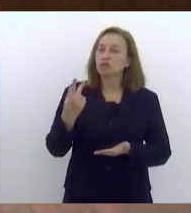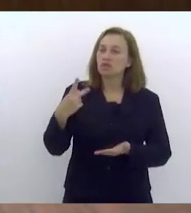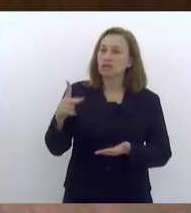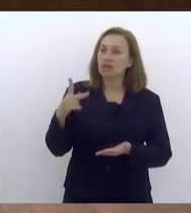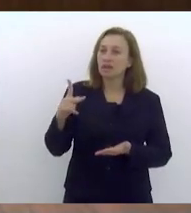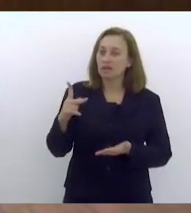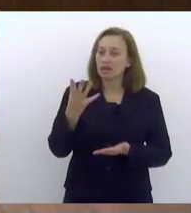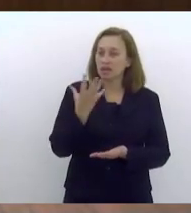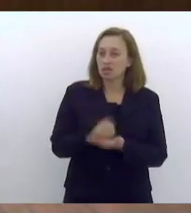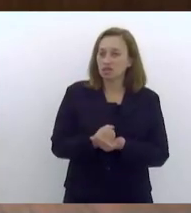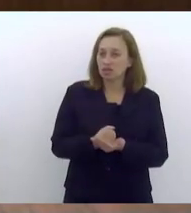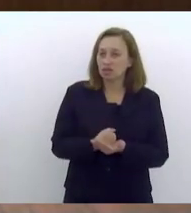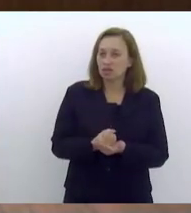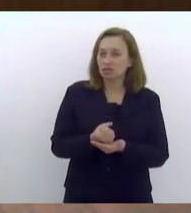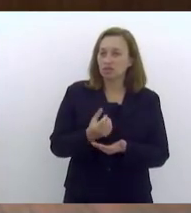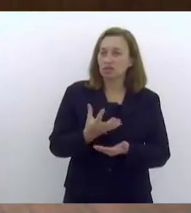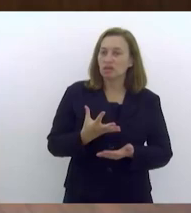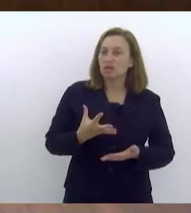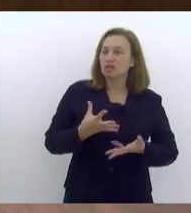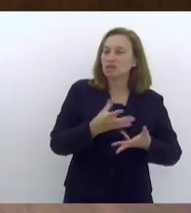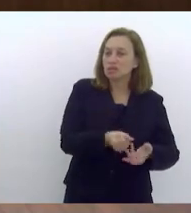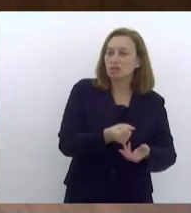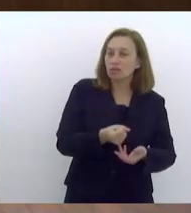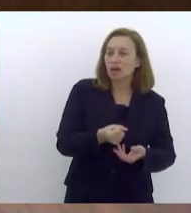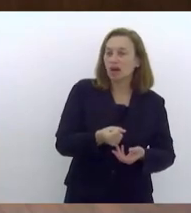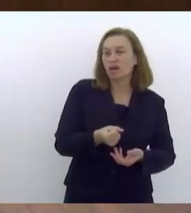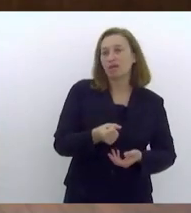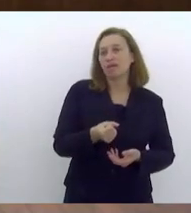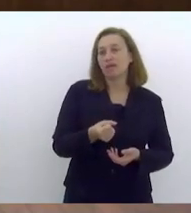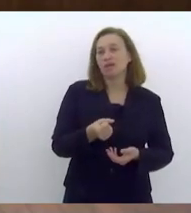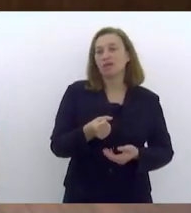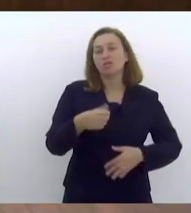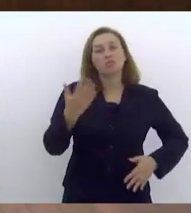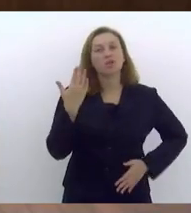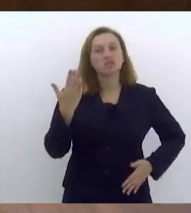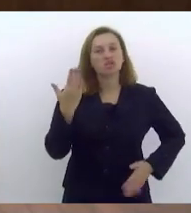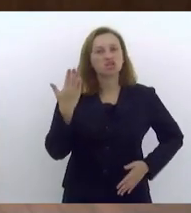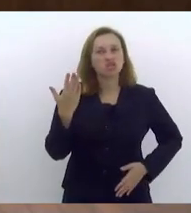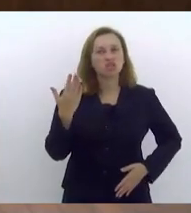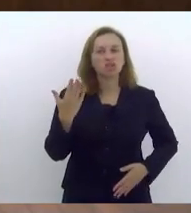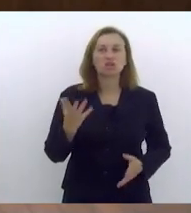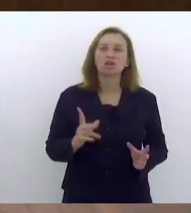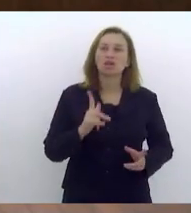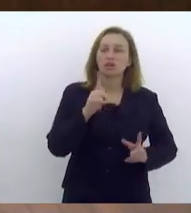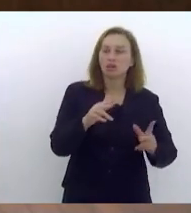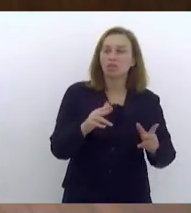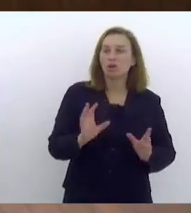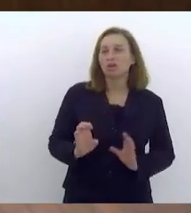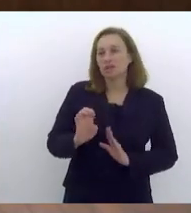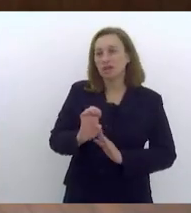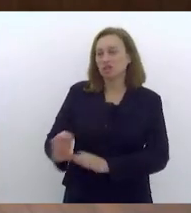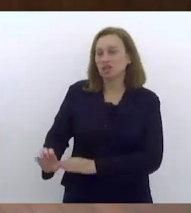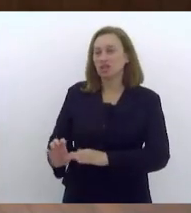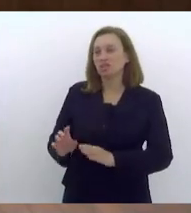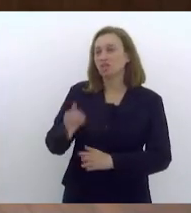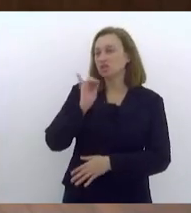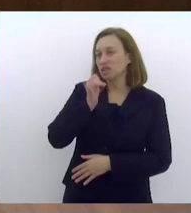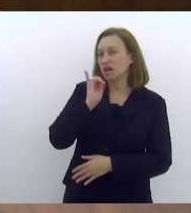parar nas mãos de facções, de crimes organizados, assim como a turma lá da esquerda gosta de narrar.